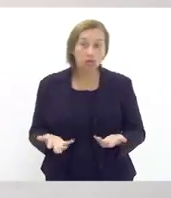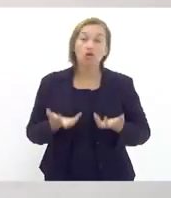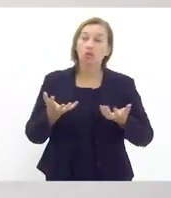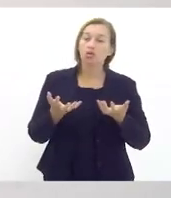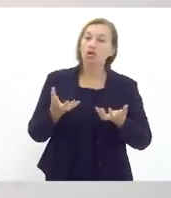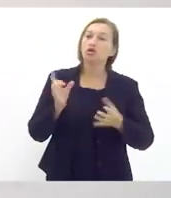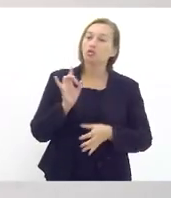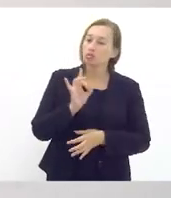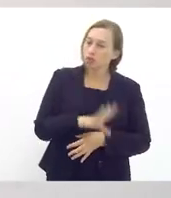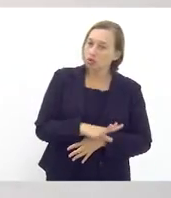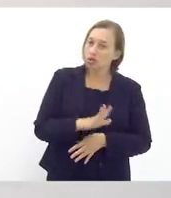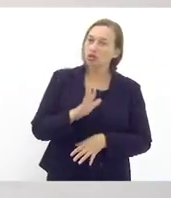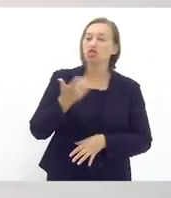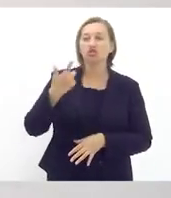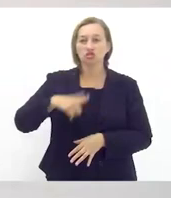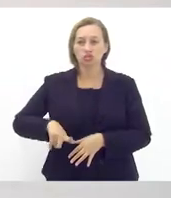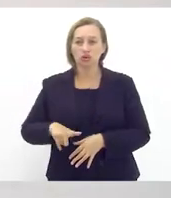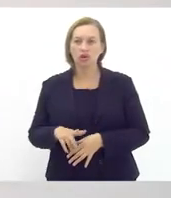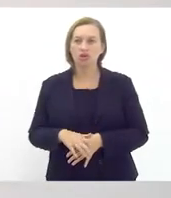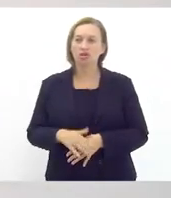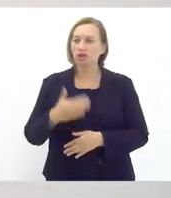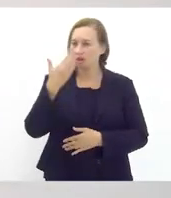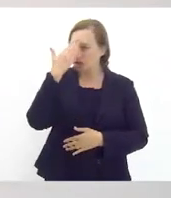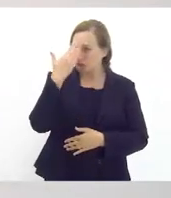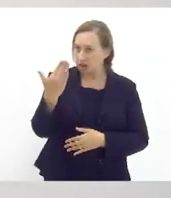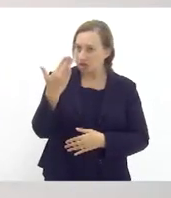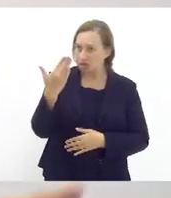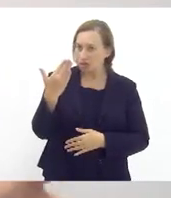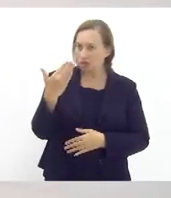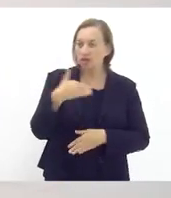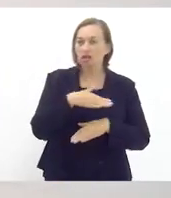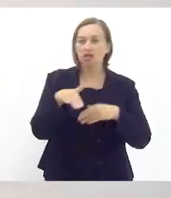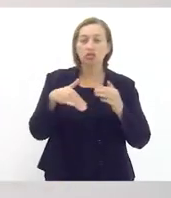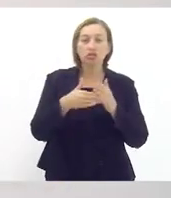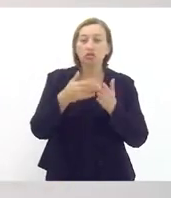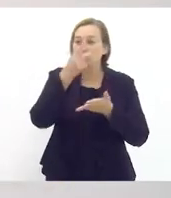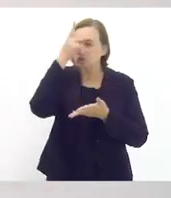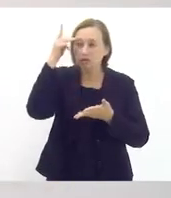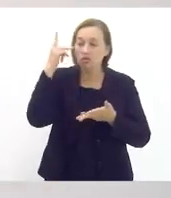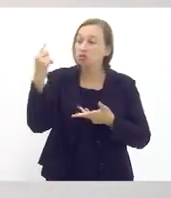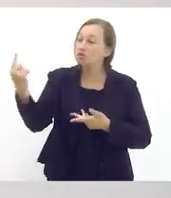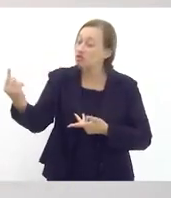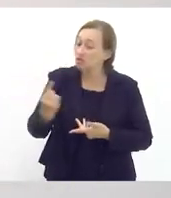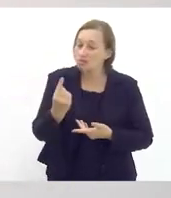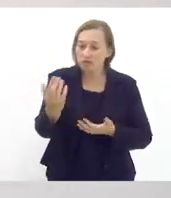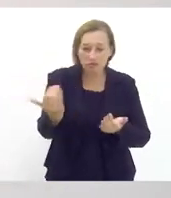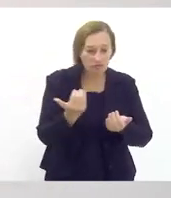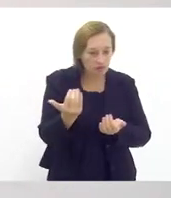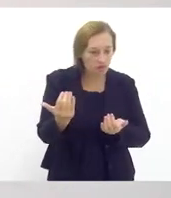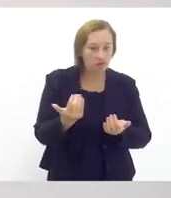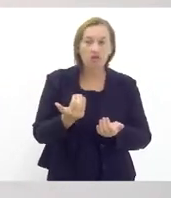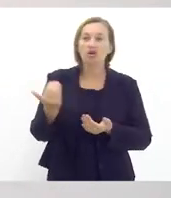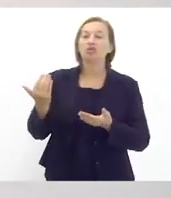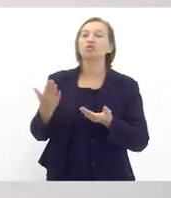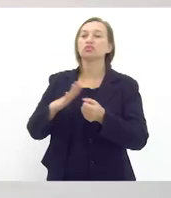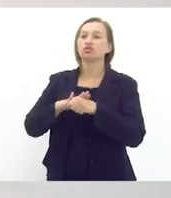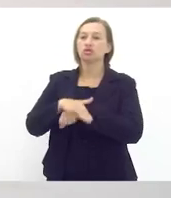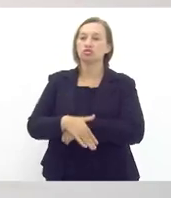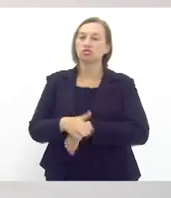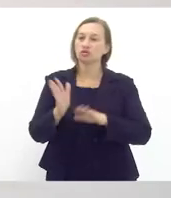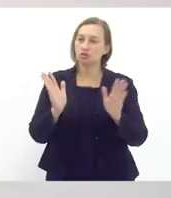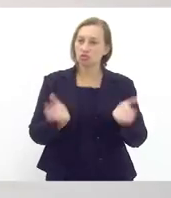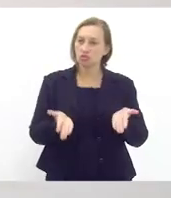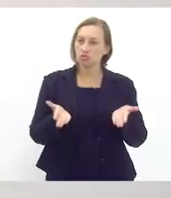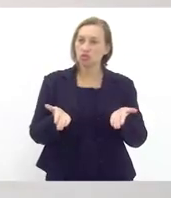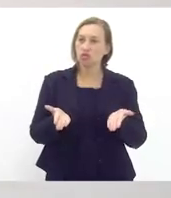por último E mais uma vez agradecer a todas as pessoas que vieram aqui na noite de hoje